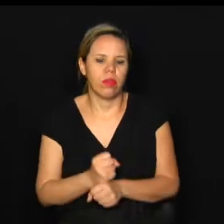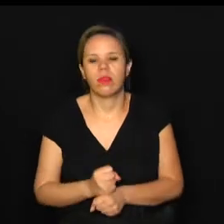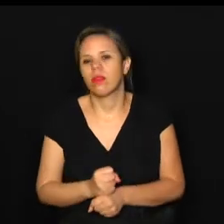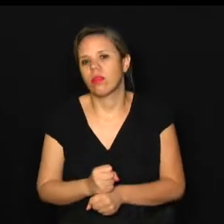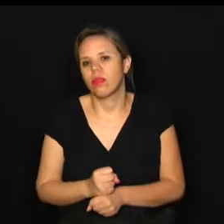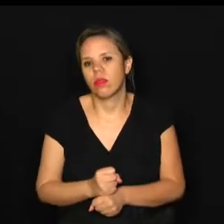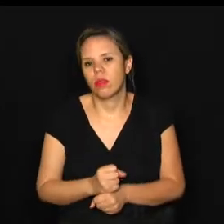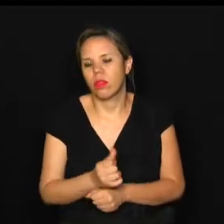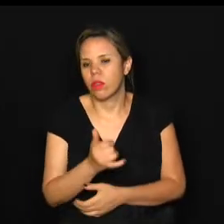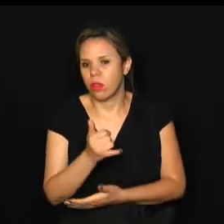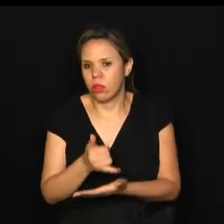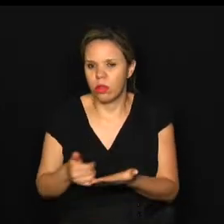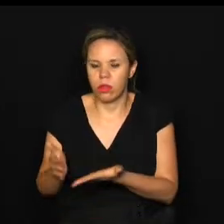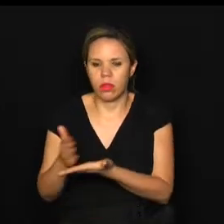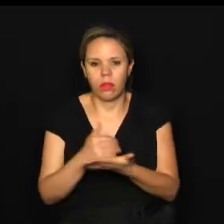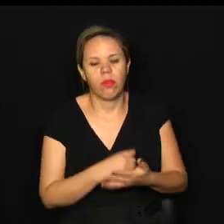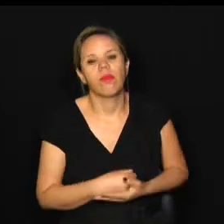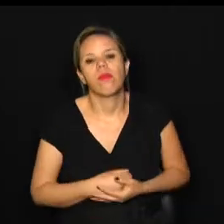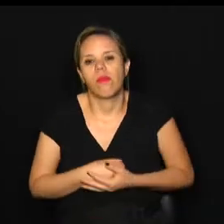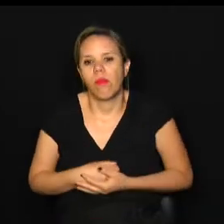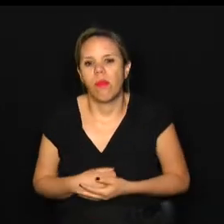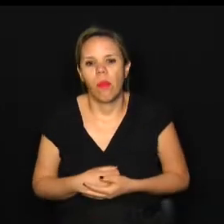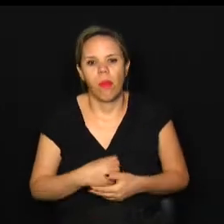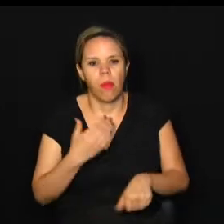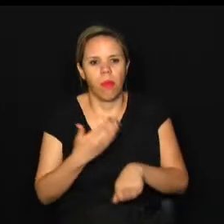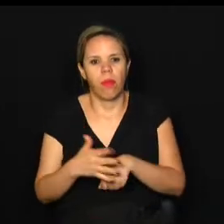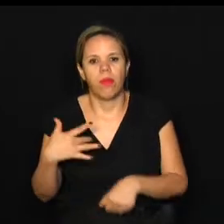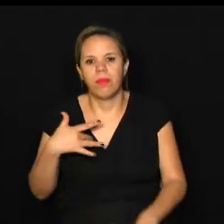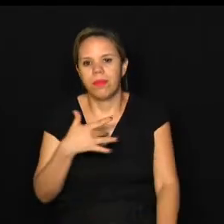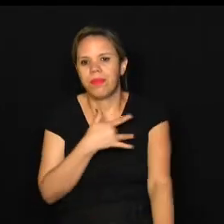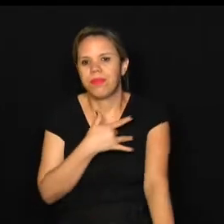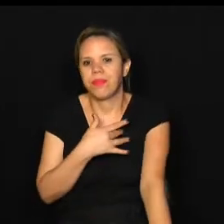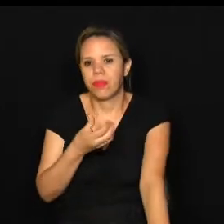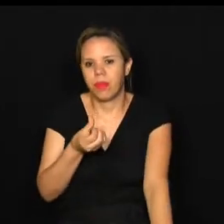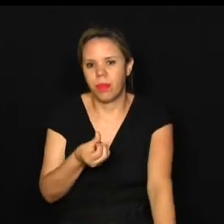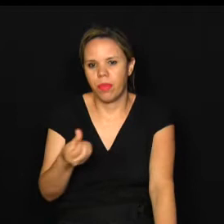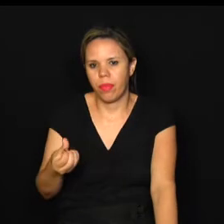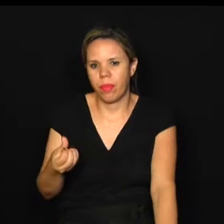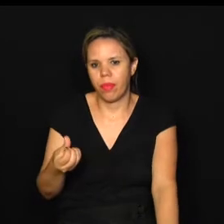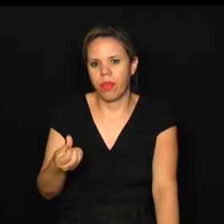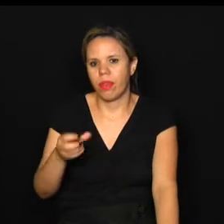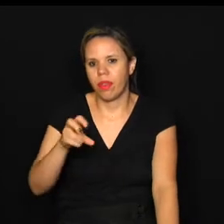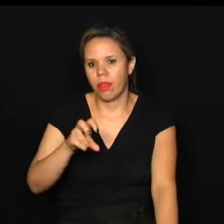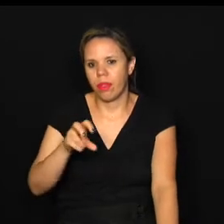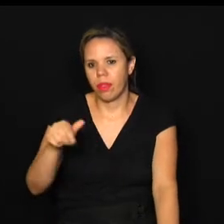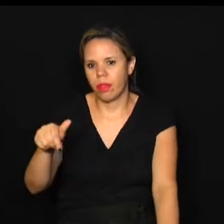impostos. A aplicação na saúde foram de